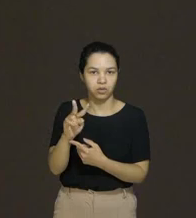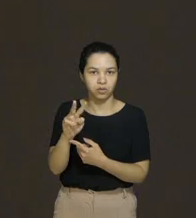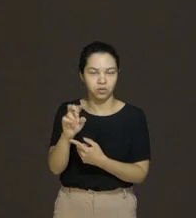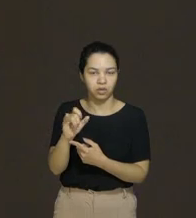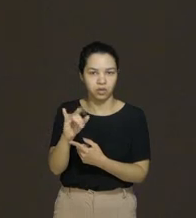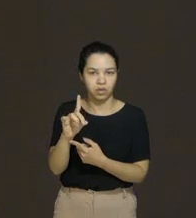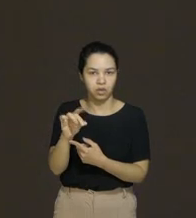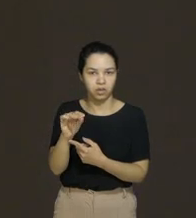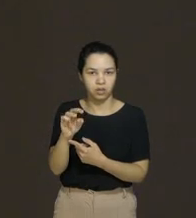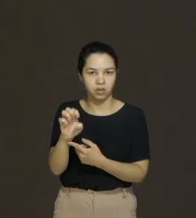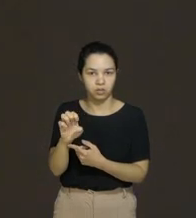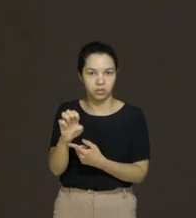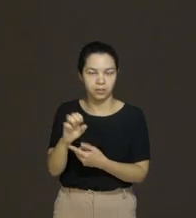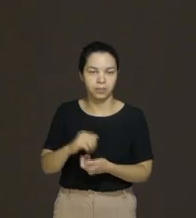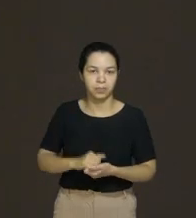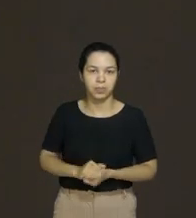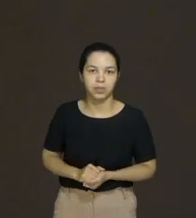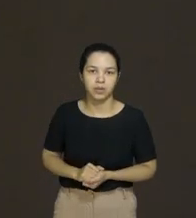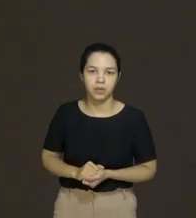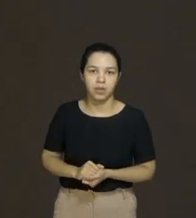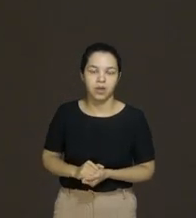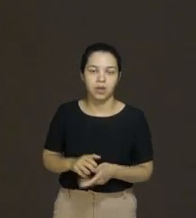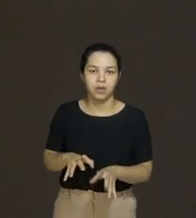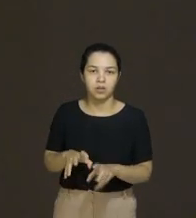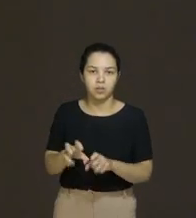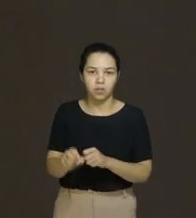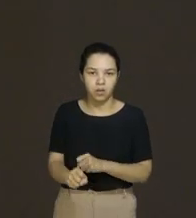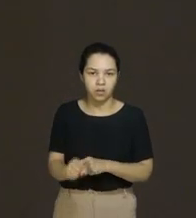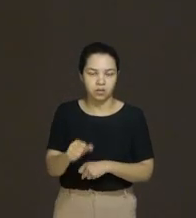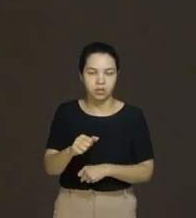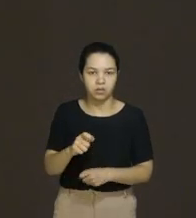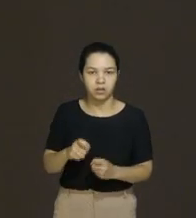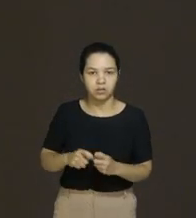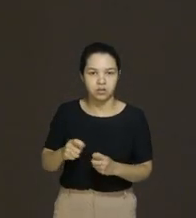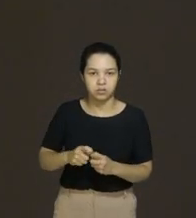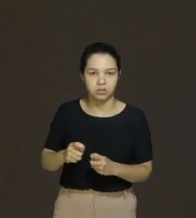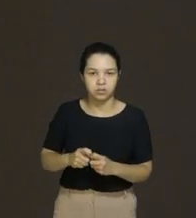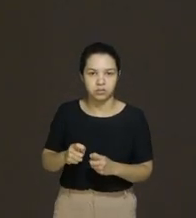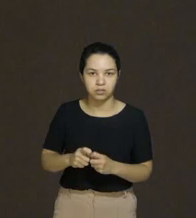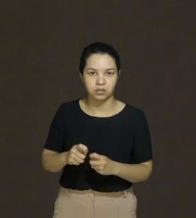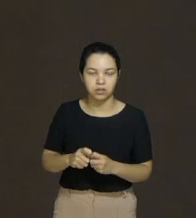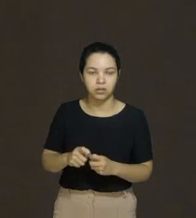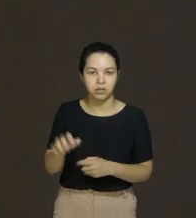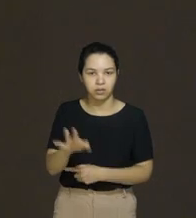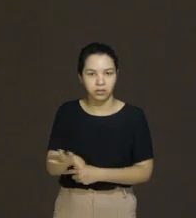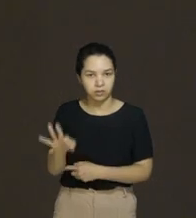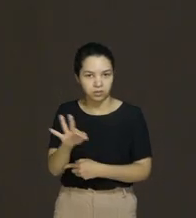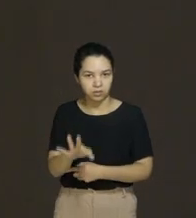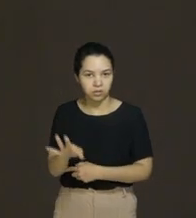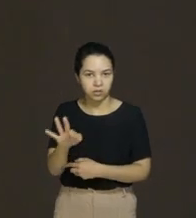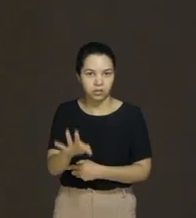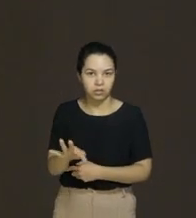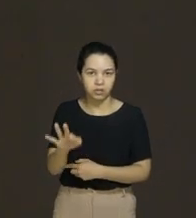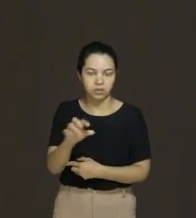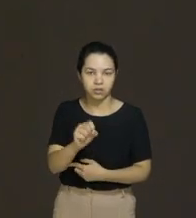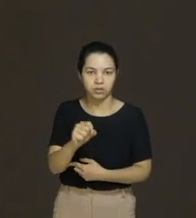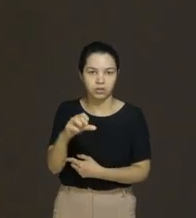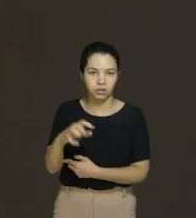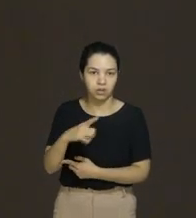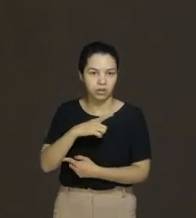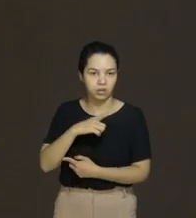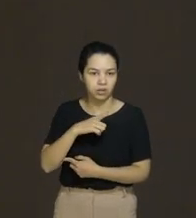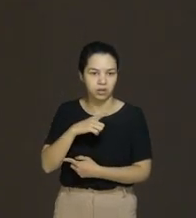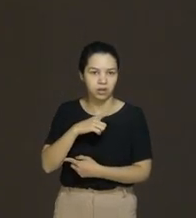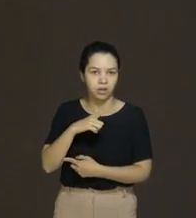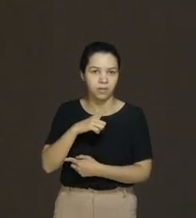Ela é graduada em medicina pela Universidade Federal de Santa Catarina. Realizou residência